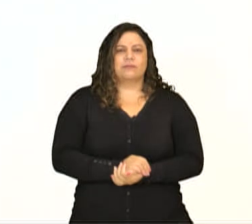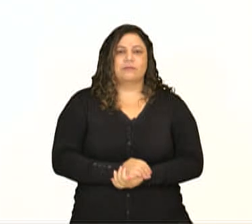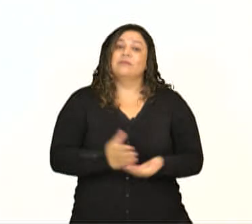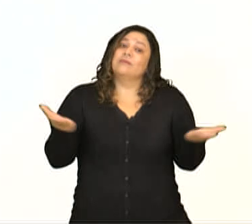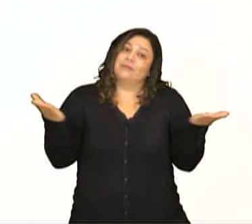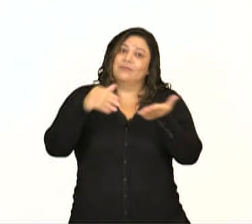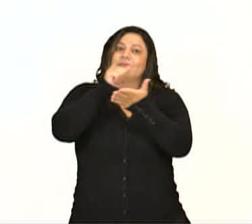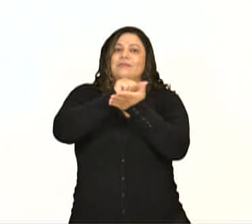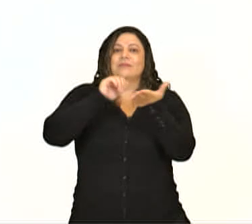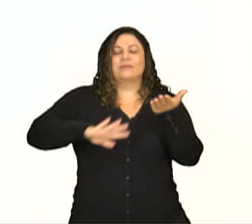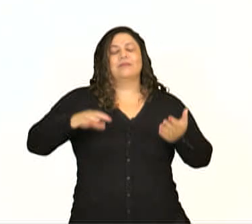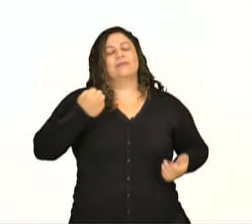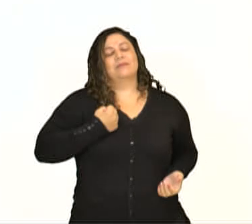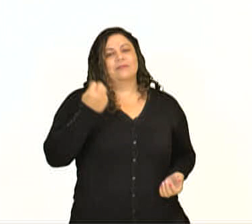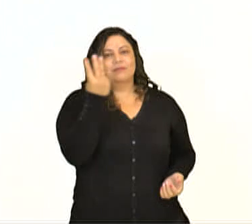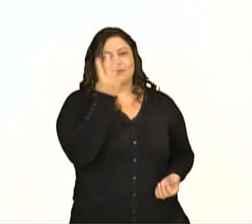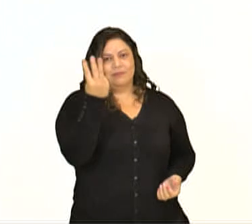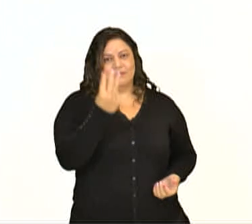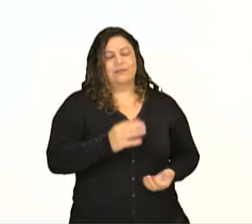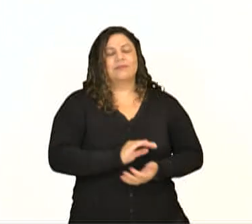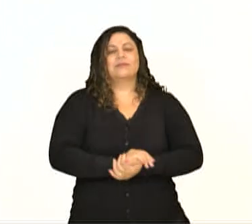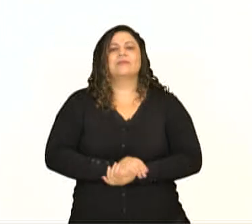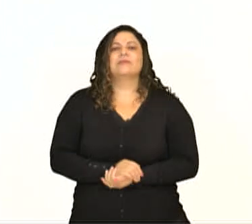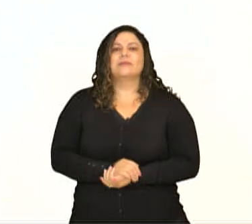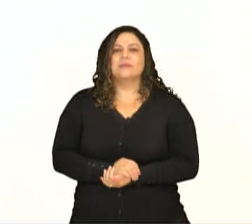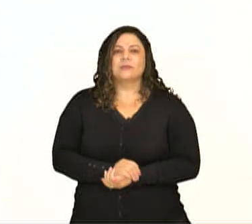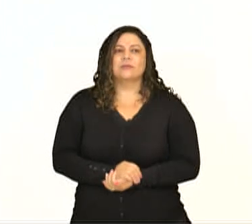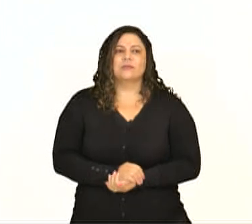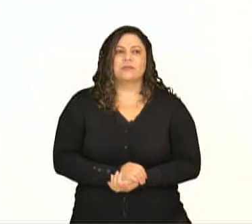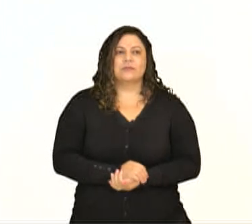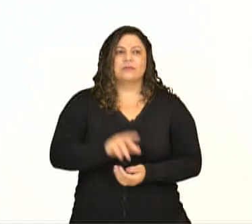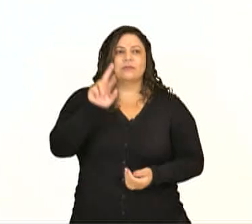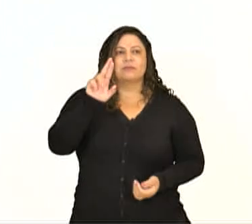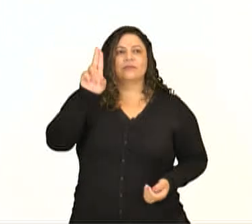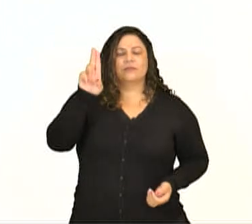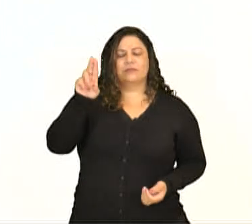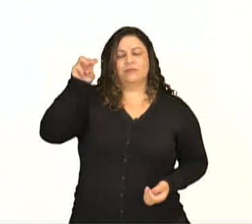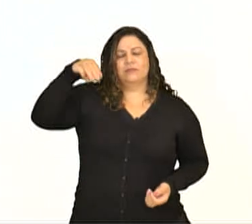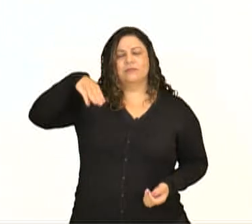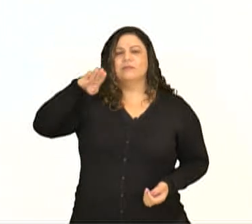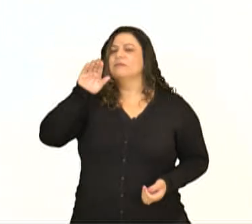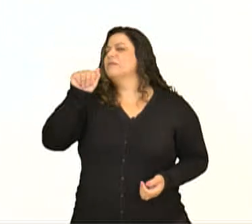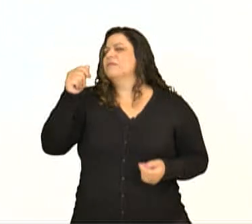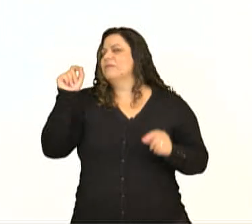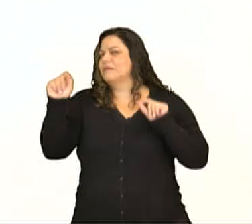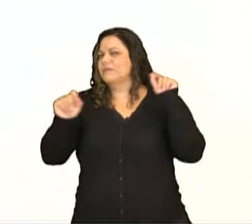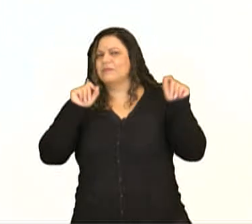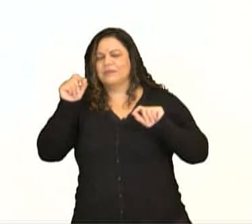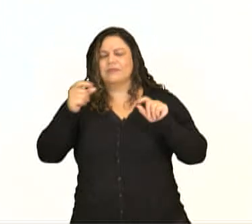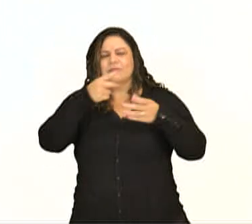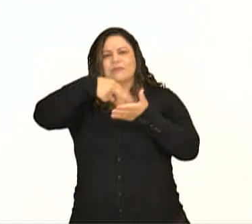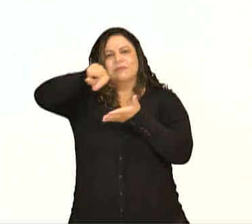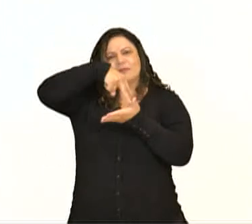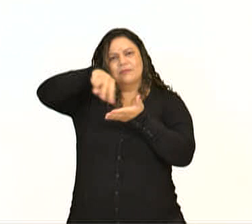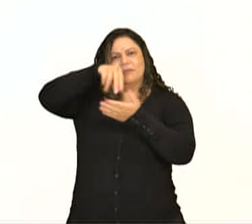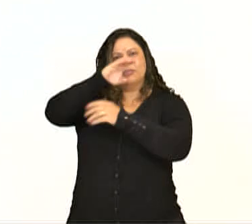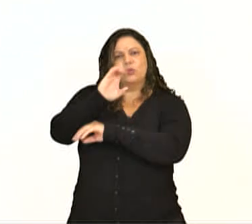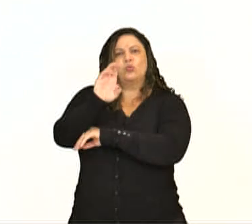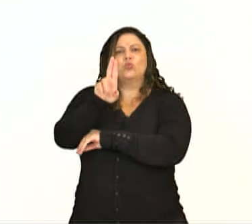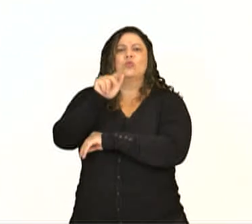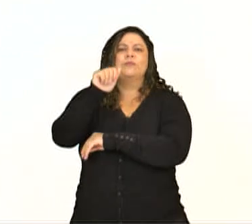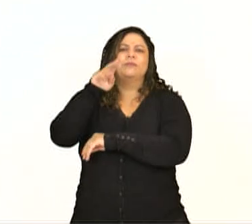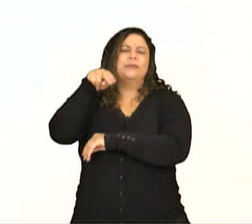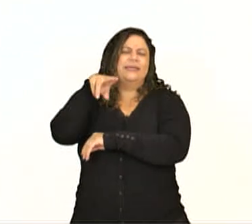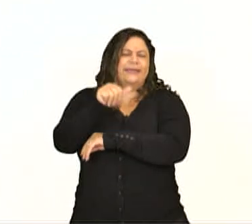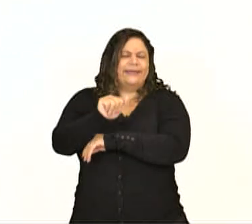Vamos então para a nossa terceira atividade. A rumba é uma dança cubana que em alguns momentos chegou a ser banida,